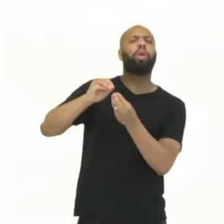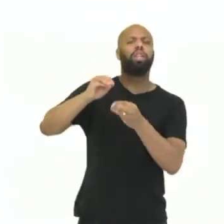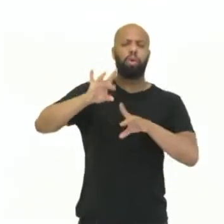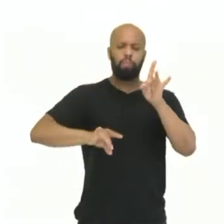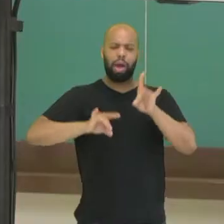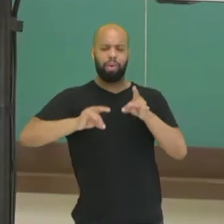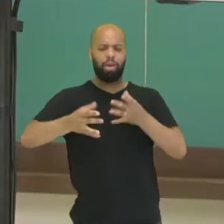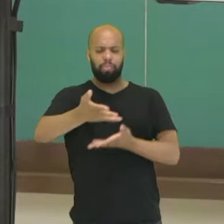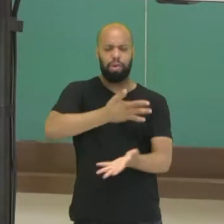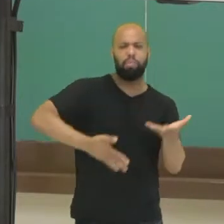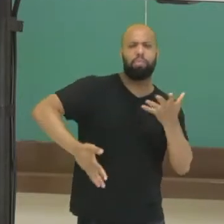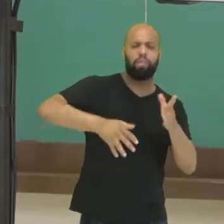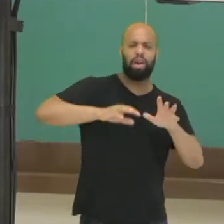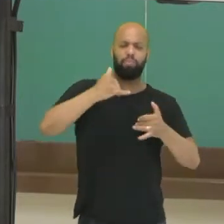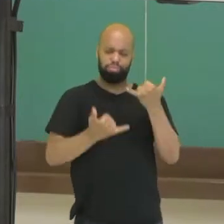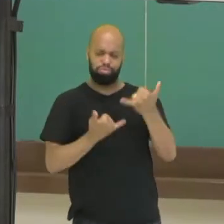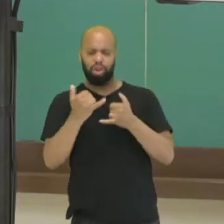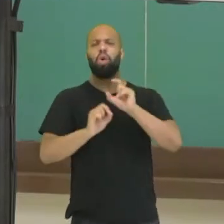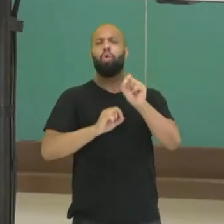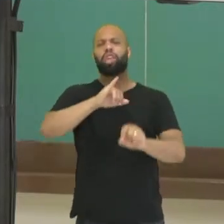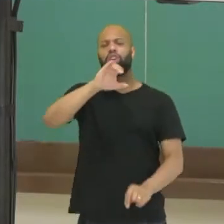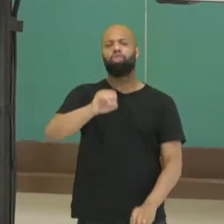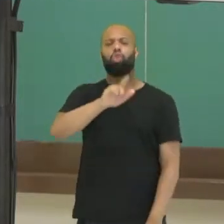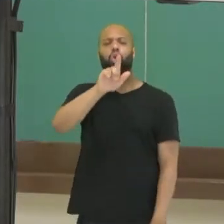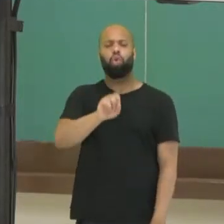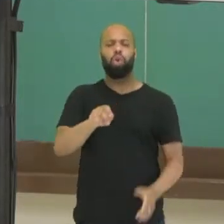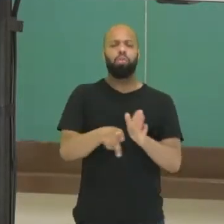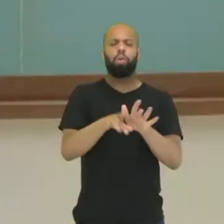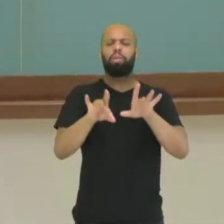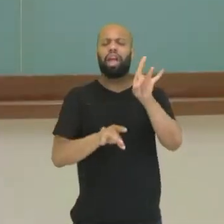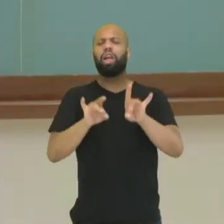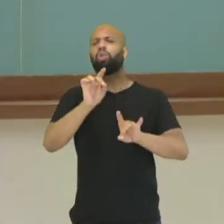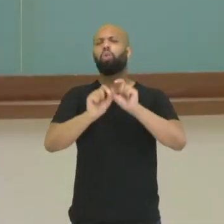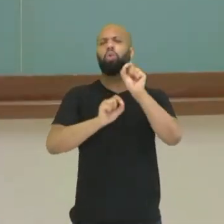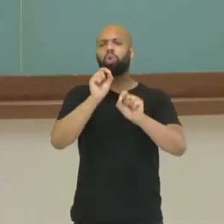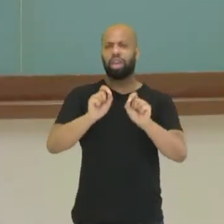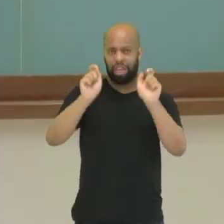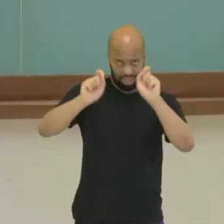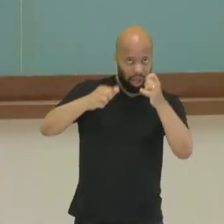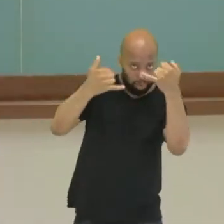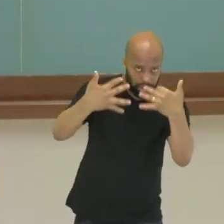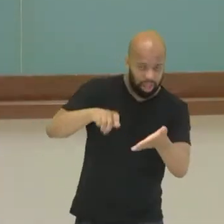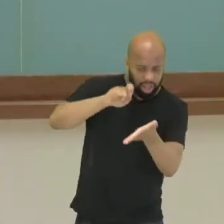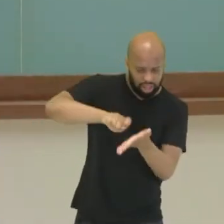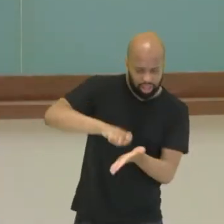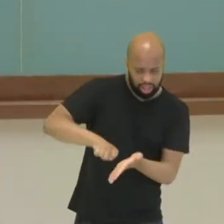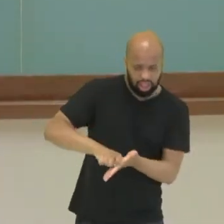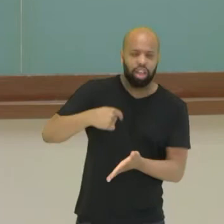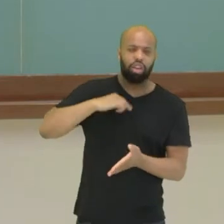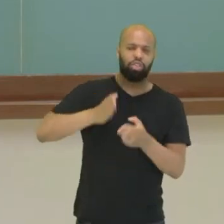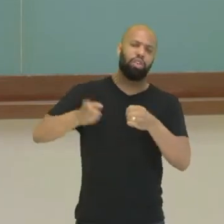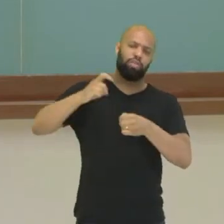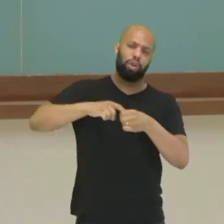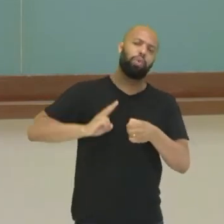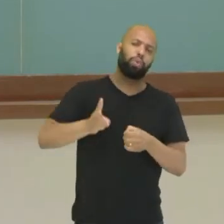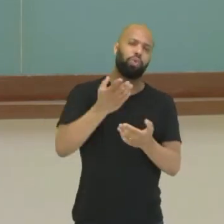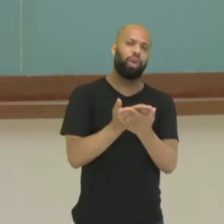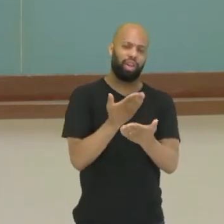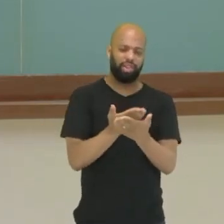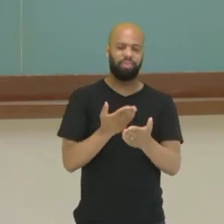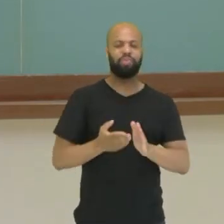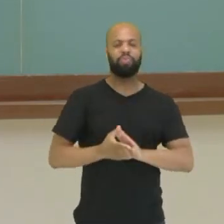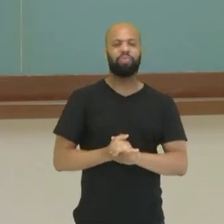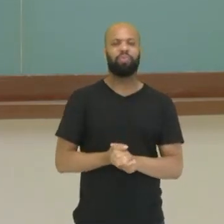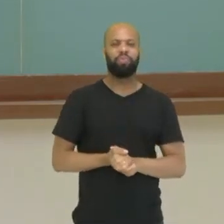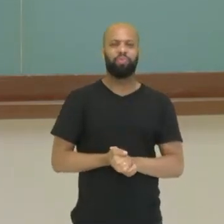teatrais. E aí, o que é um jogo teatral, né? O que são jogos teatrais? Pensa um pouquinho e daqui a pouco eu e o Natan, a